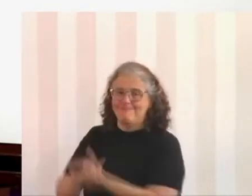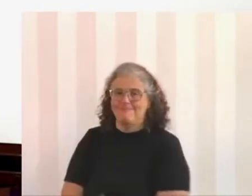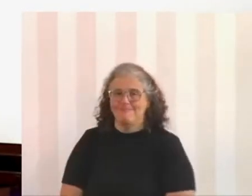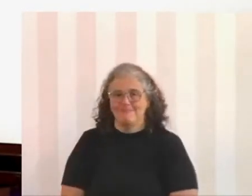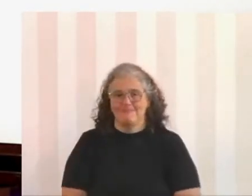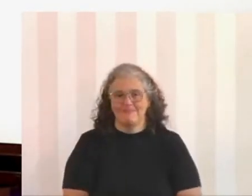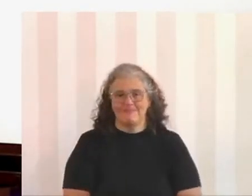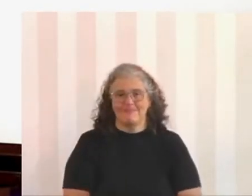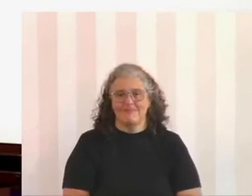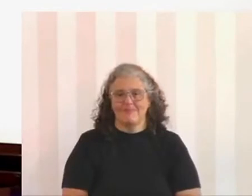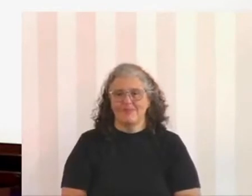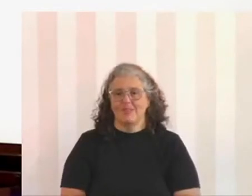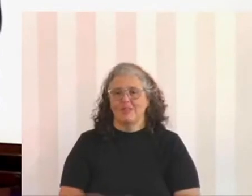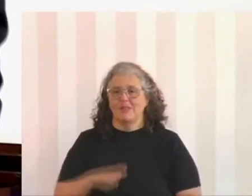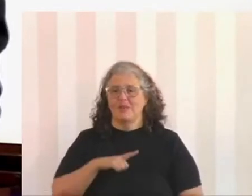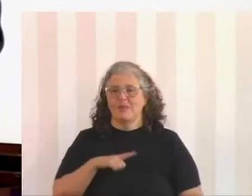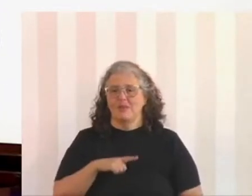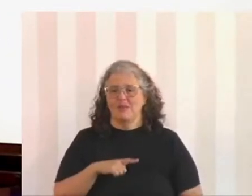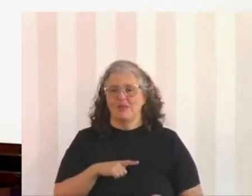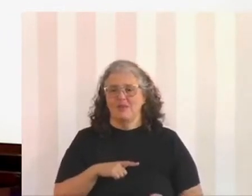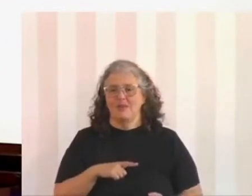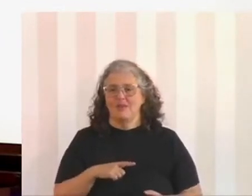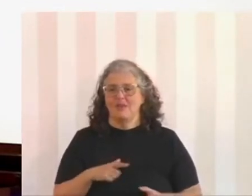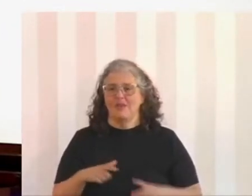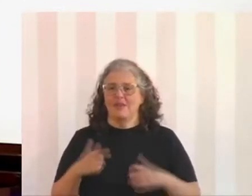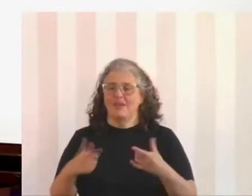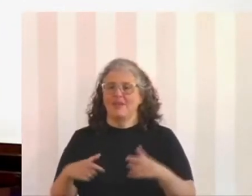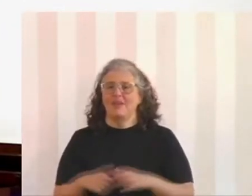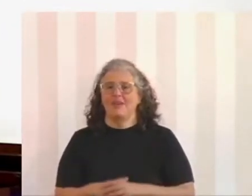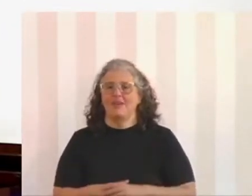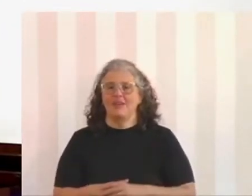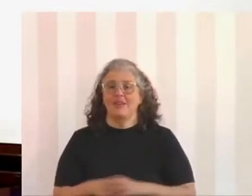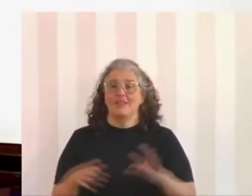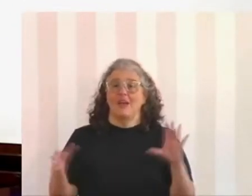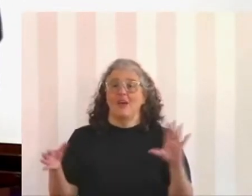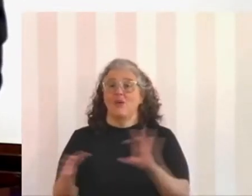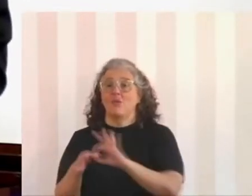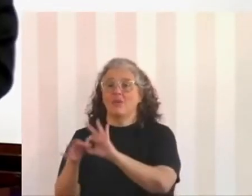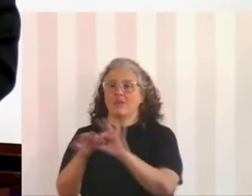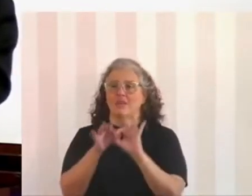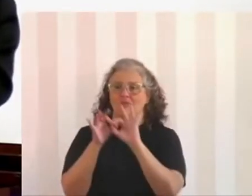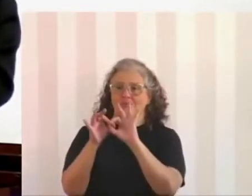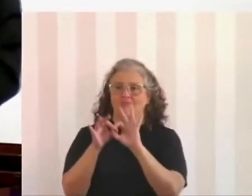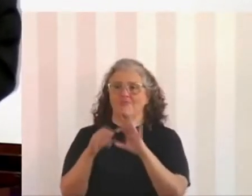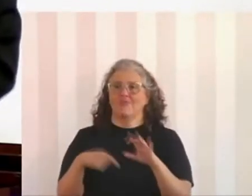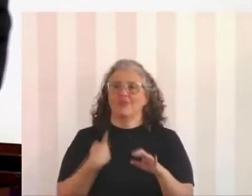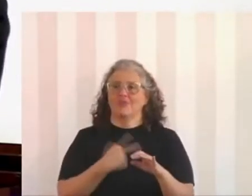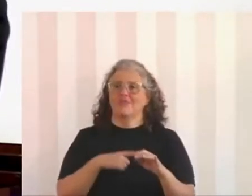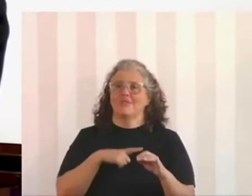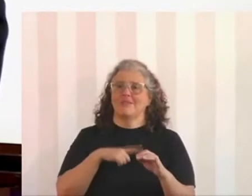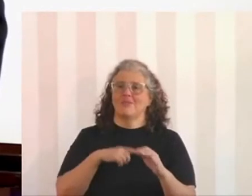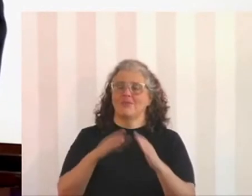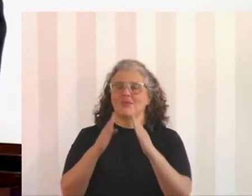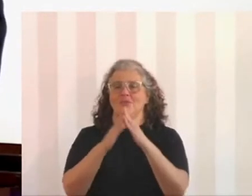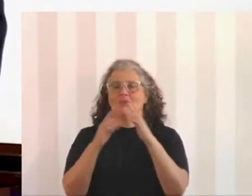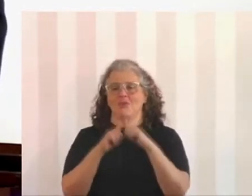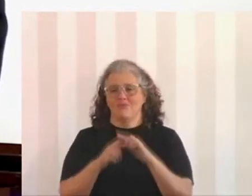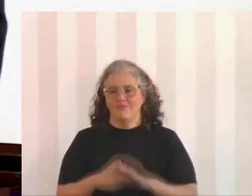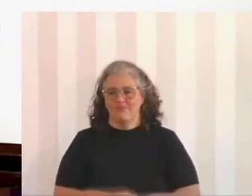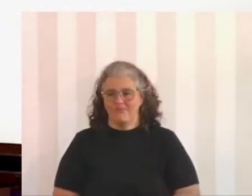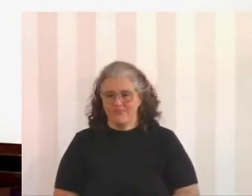Esse é o ideal de Deus, é assim que nós devemos viver, nessa união que nós temos com Cristo. Quero encerrar